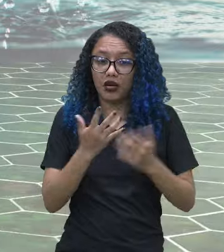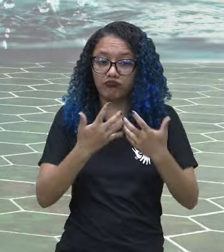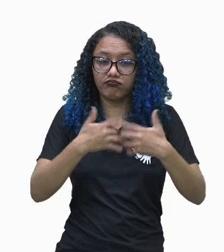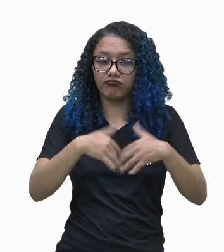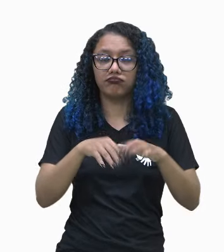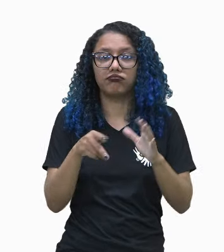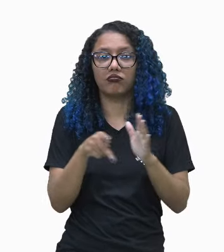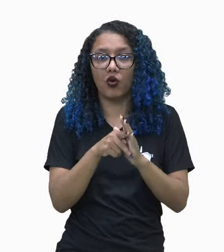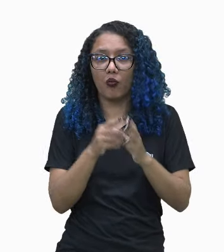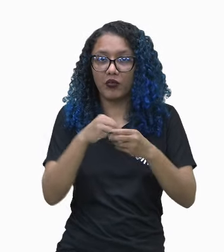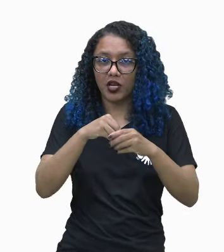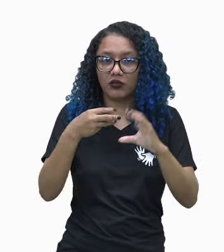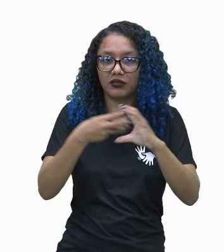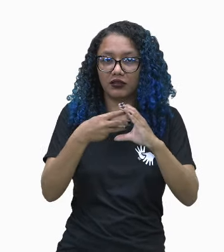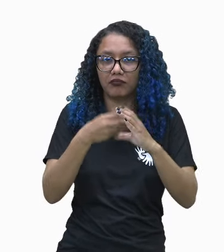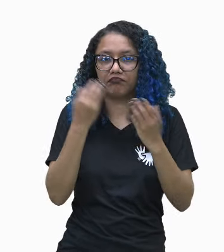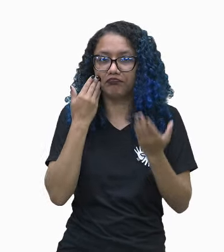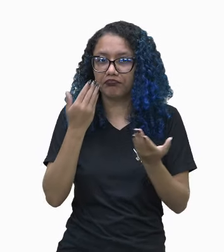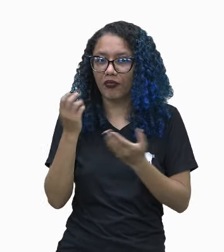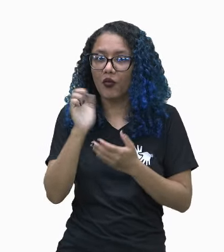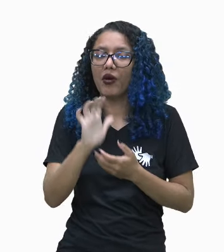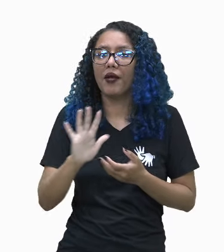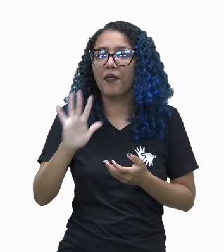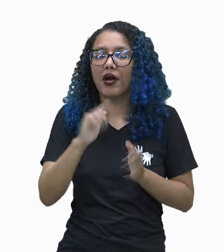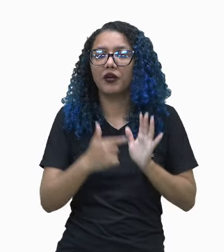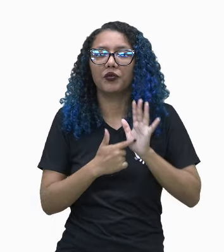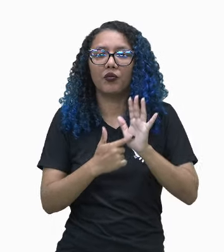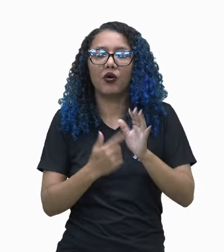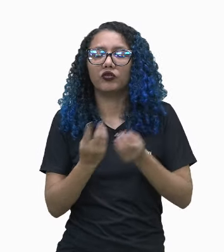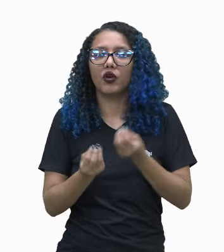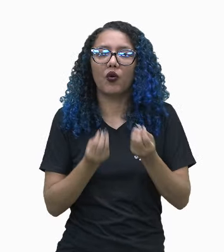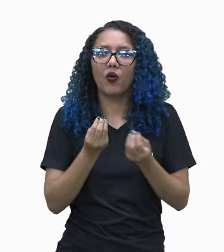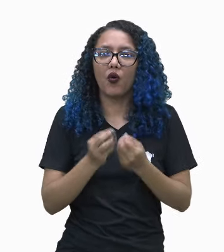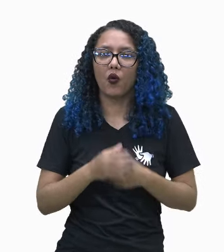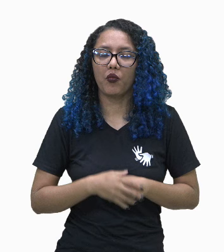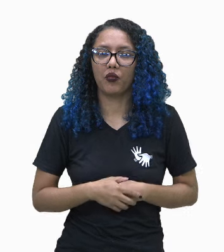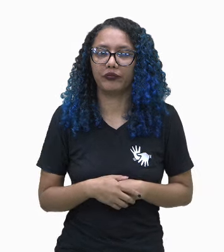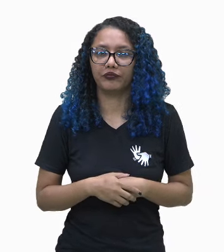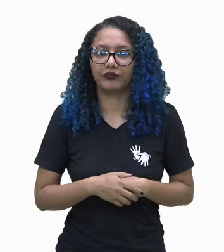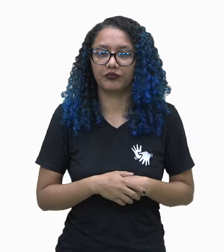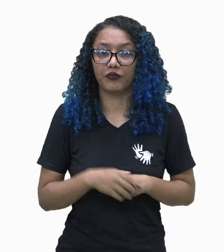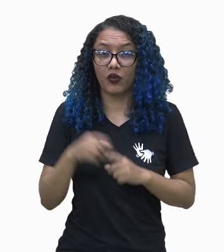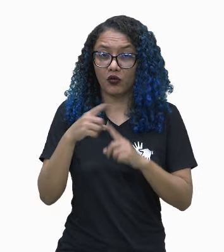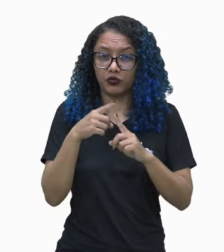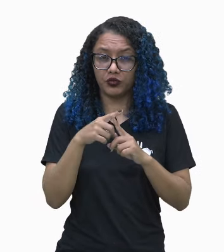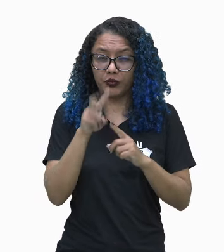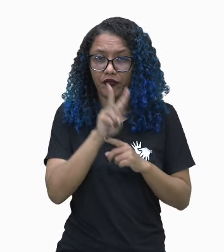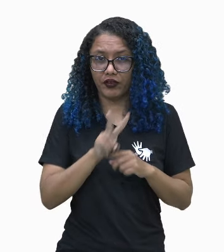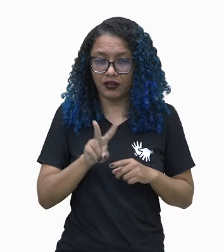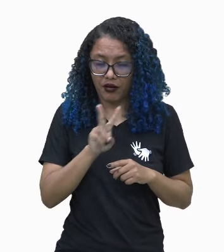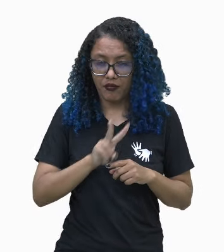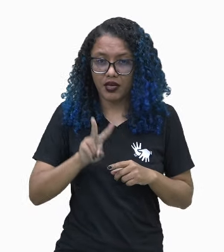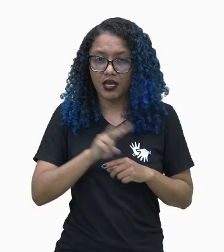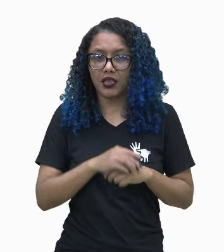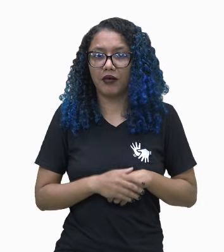temos aí um disco, uma ilustração de um disco de vitaminas, tá? Que estão ali